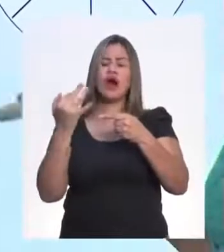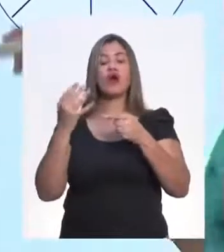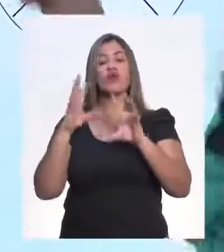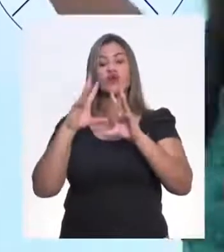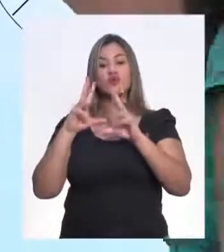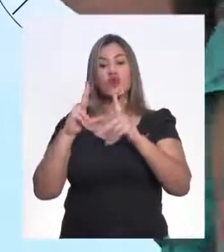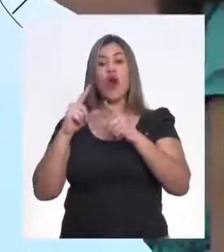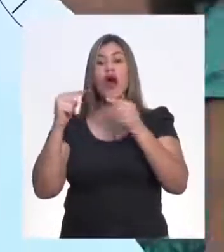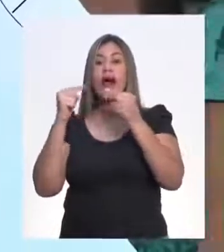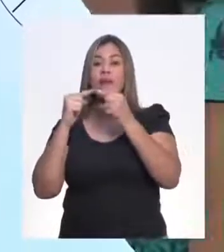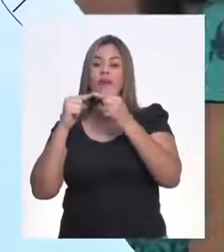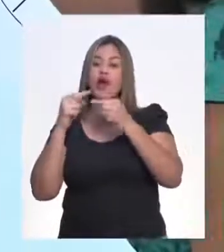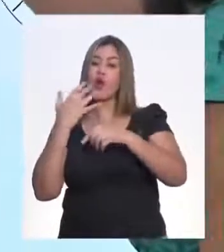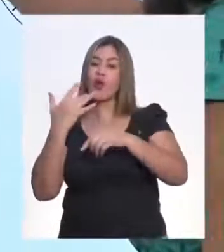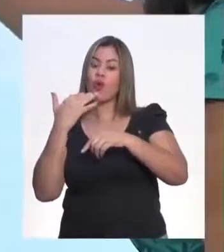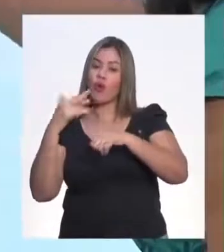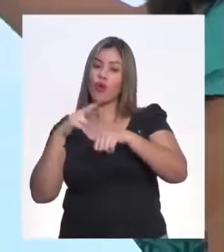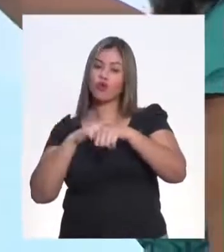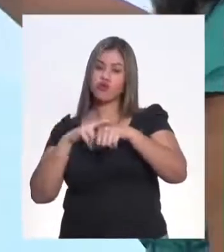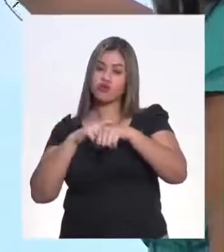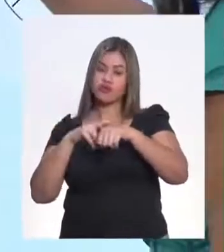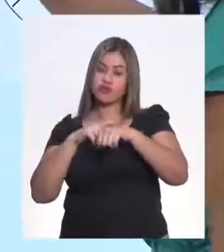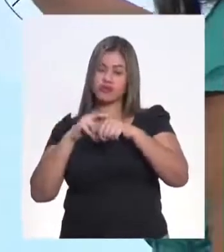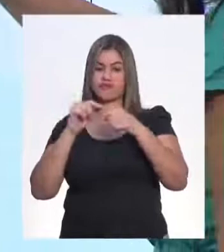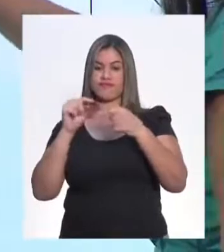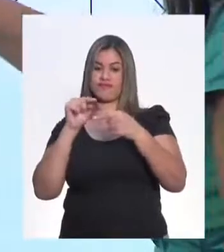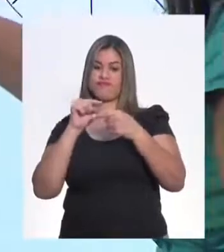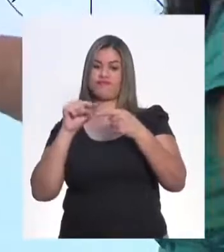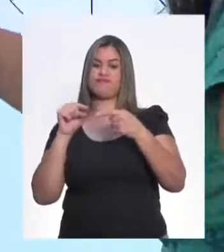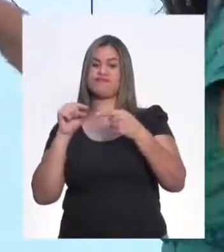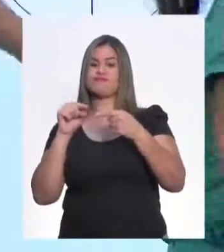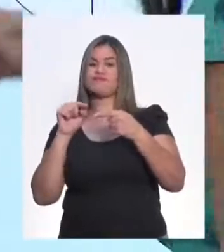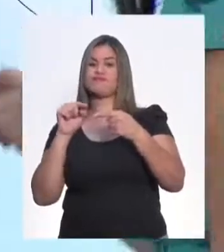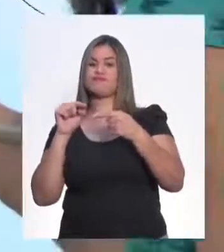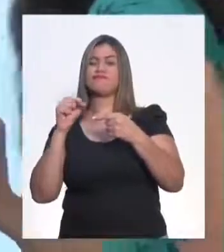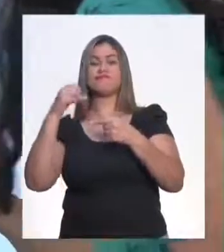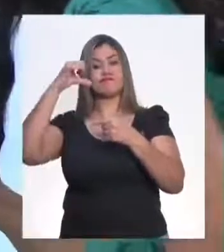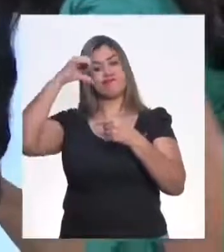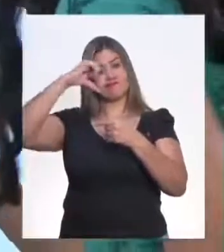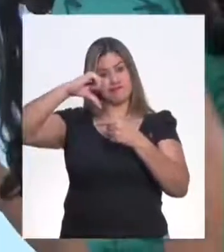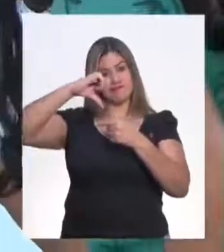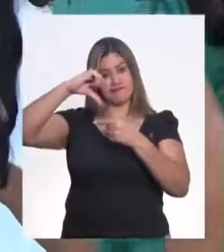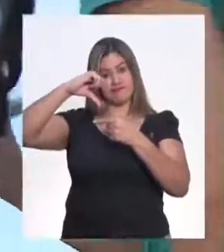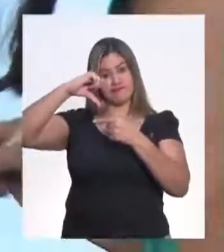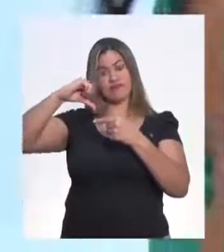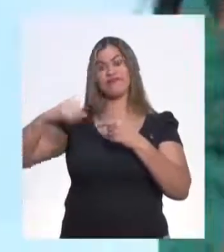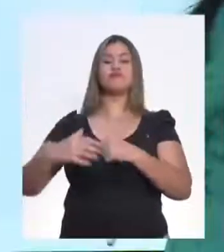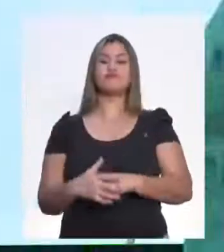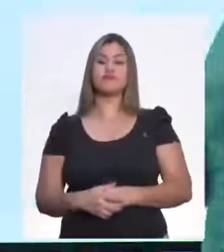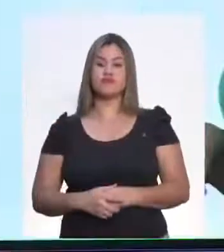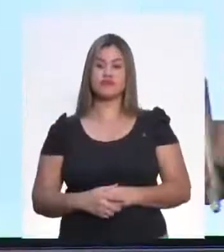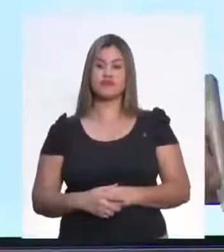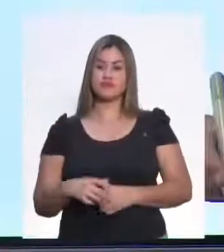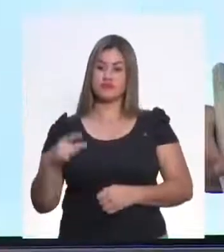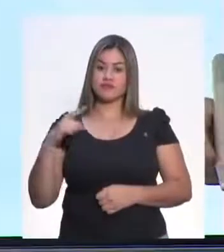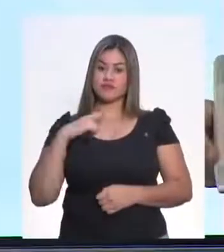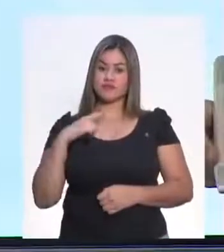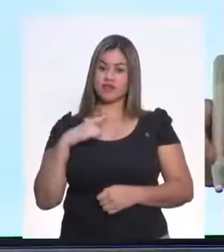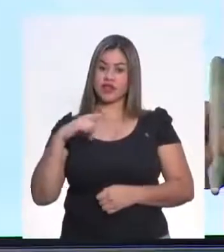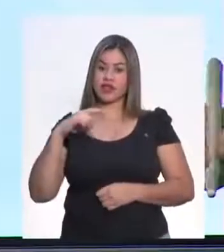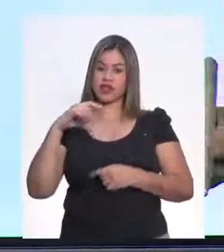pintados de roxo. 1, 2, 3, 4, 5, 6, 7, 8, 9. Muito bem. Então, eu tenho